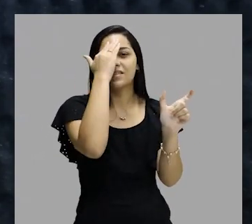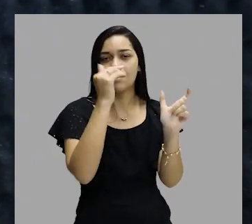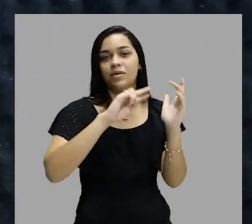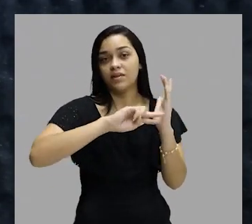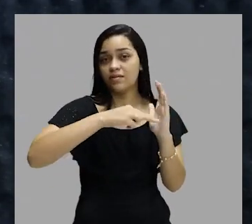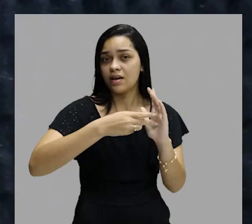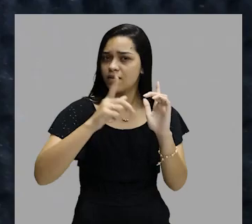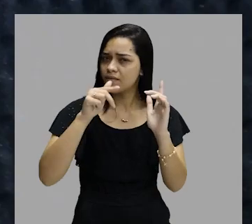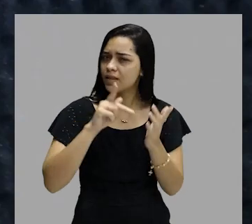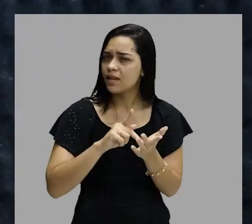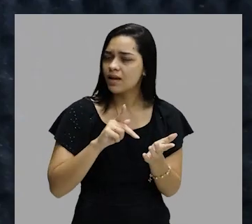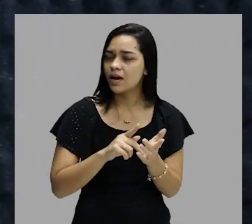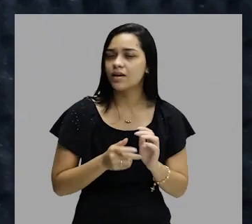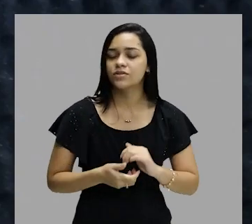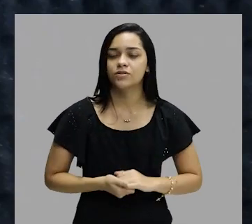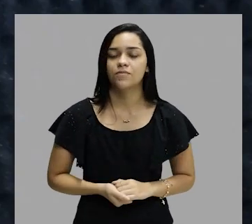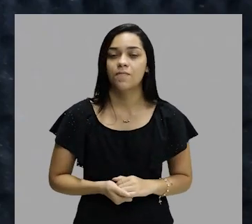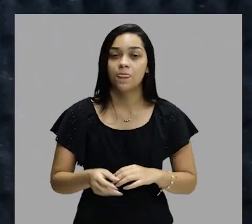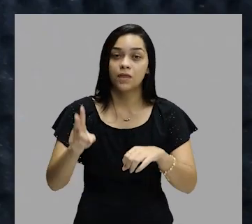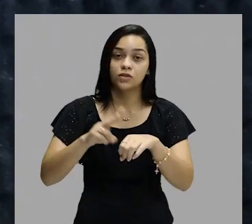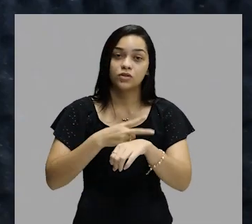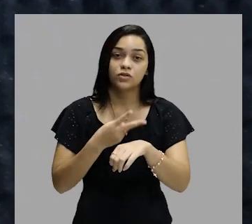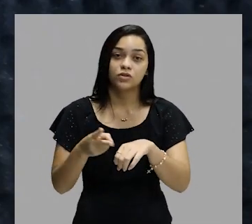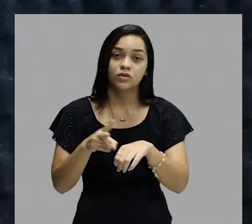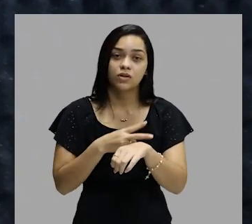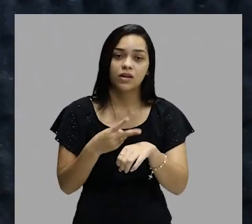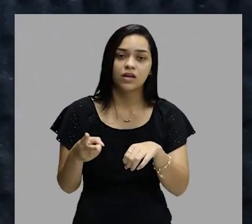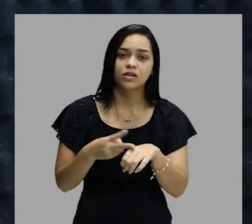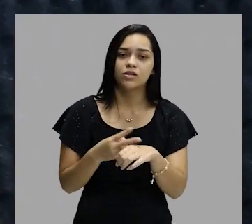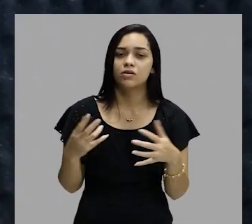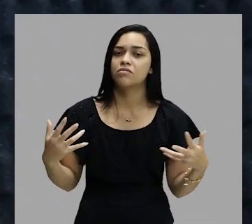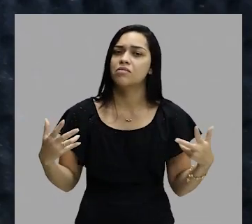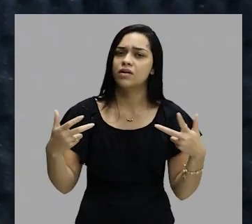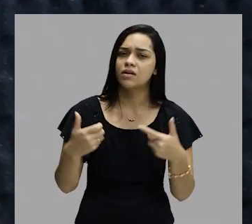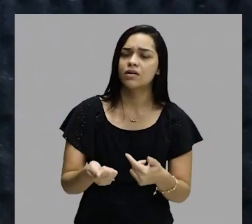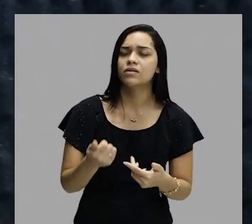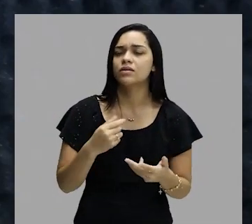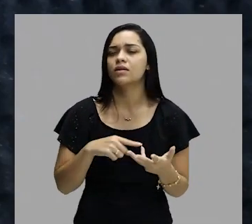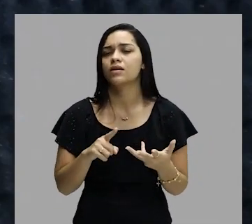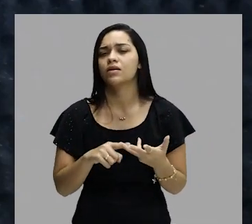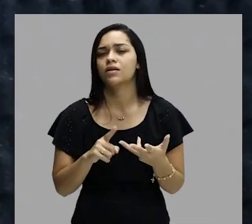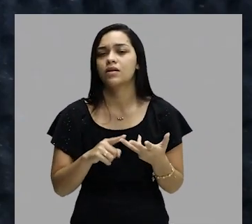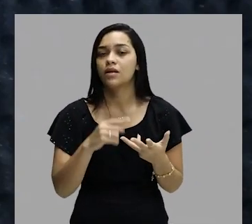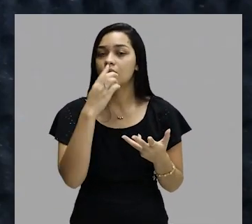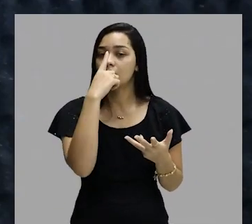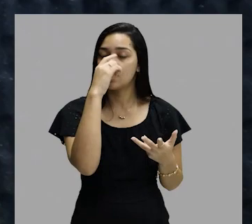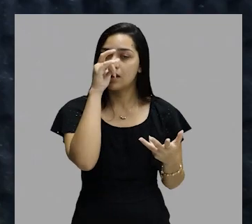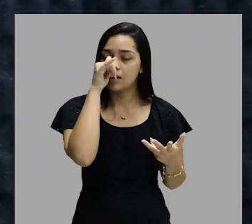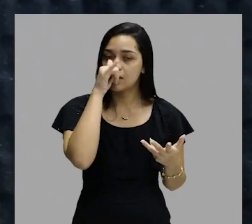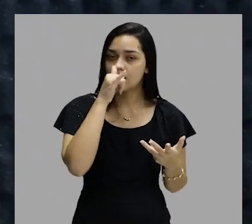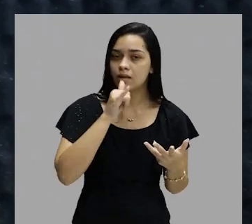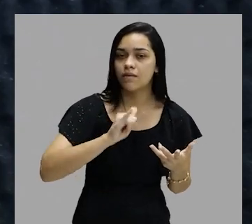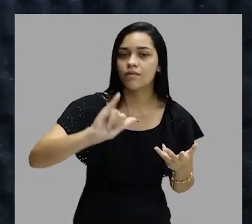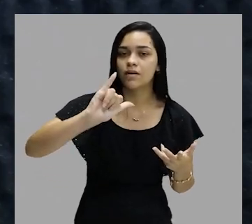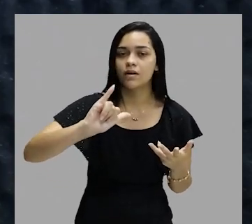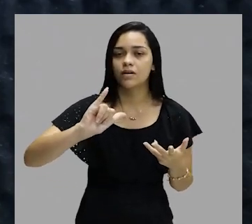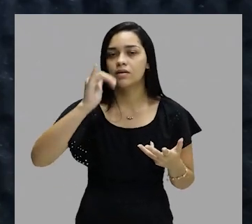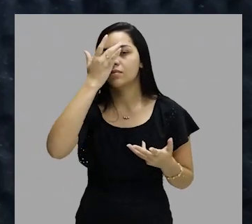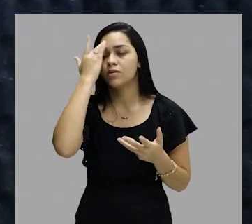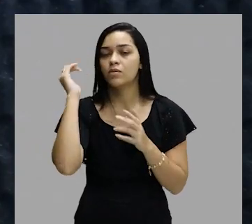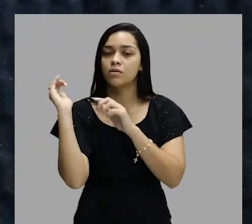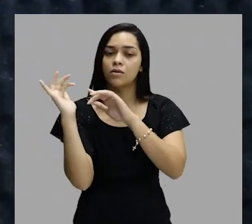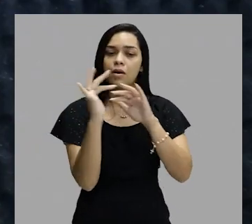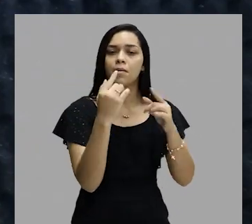que significa. Chocolate, fantástico ou fantástica, elefante, imigrante. Por que